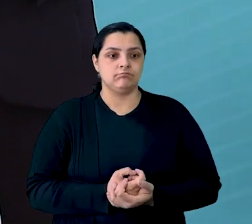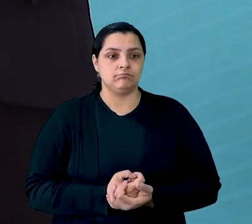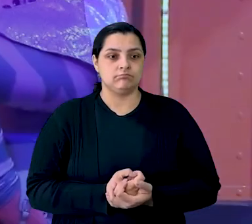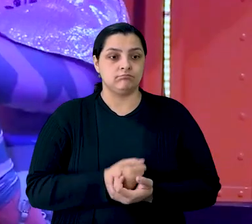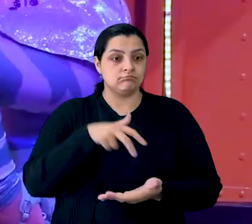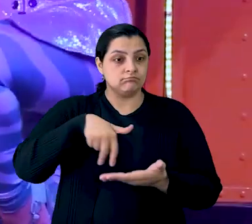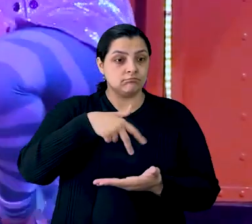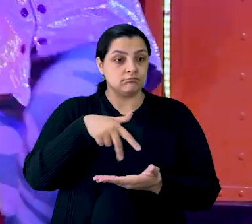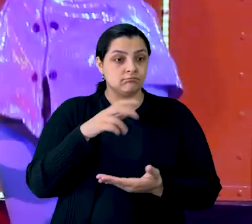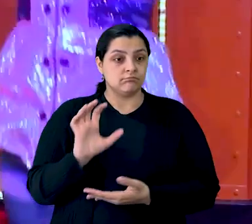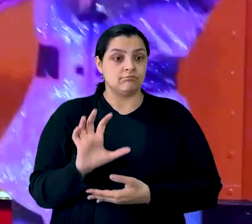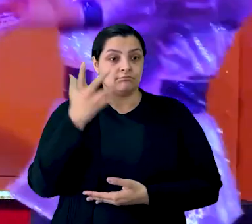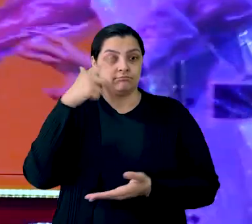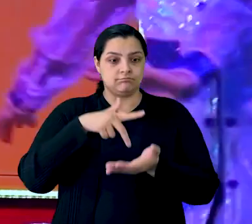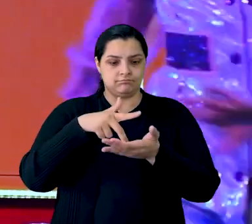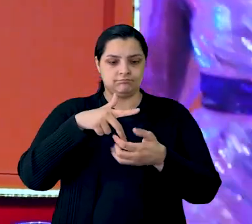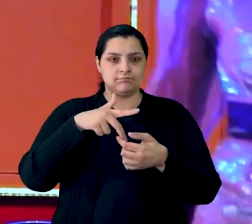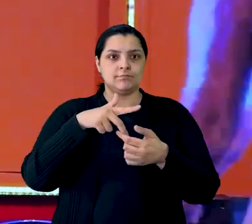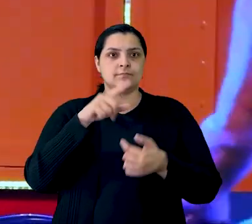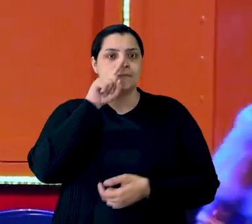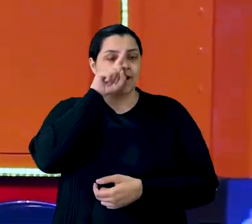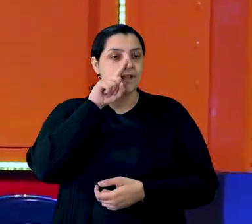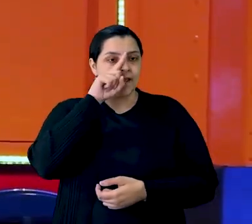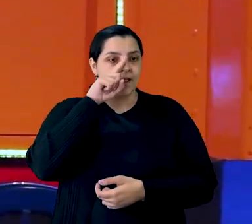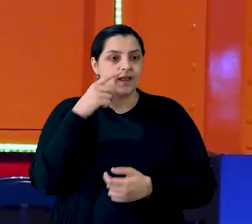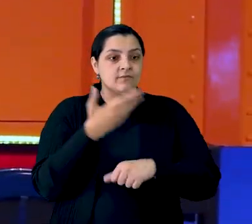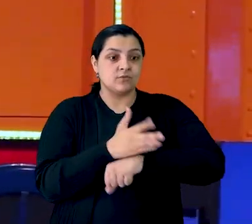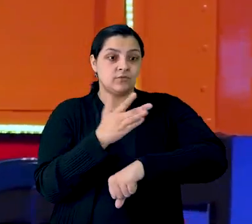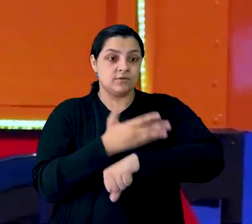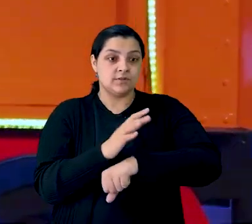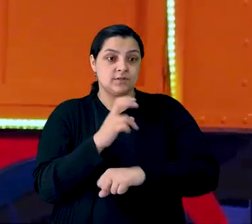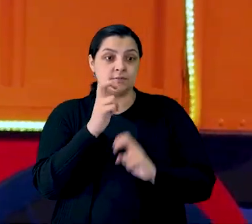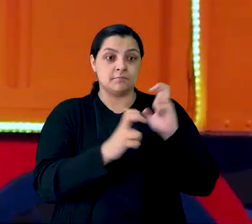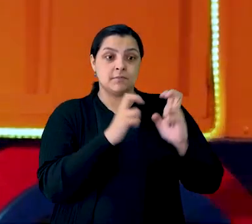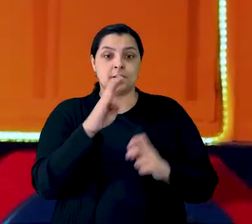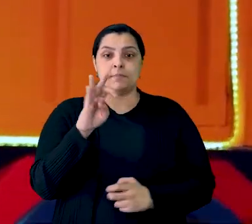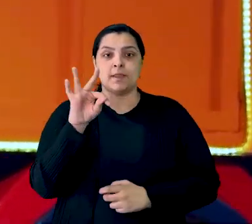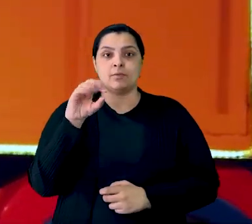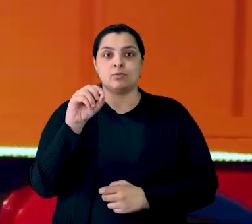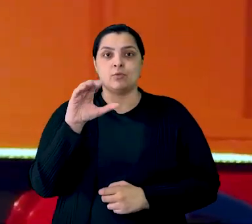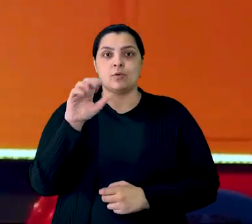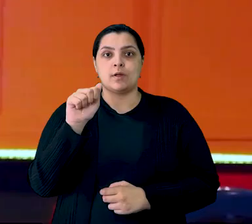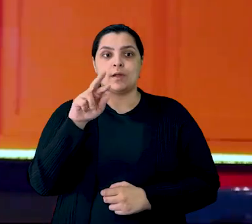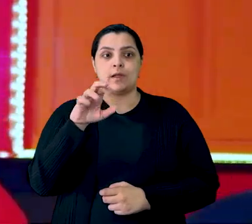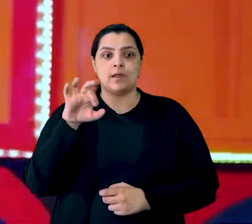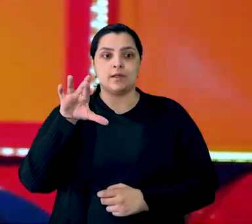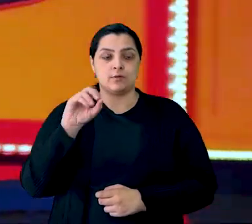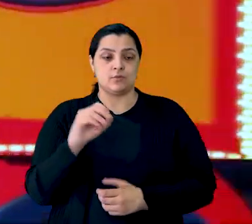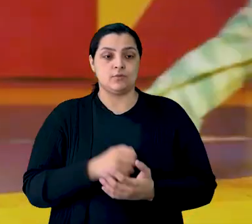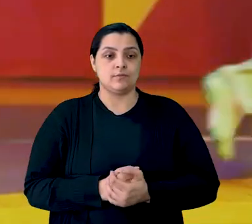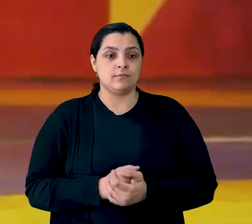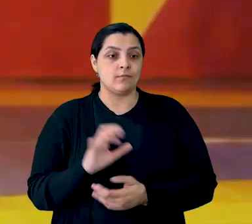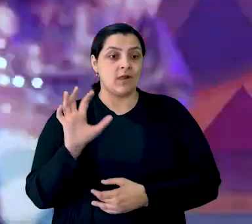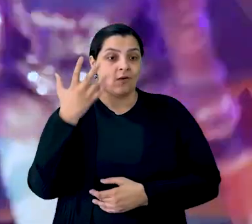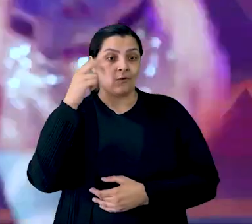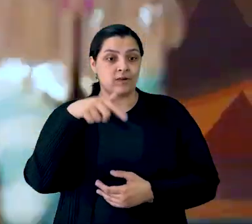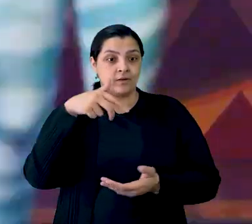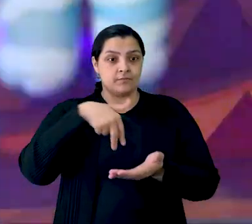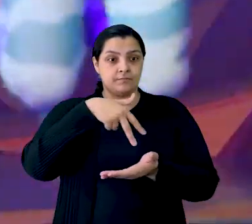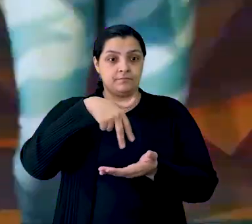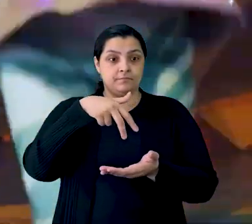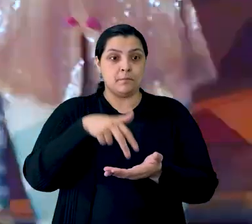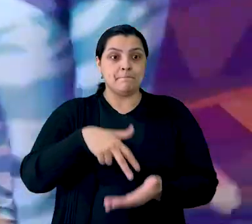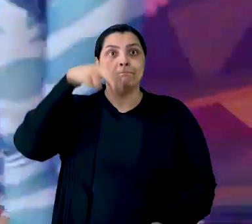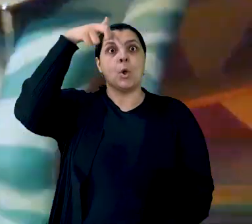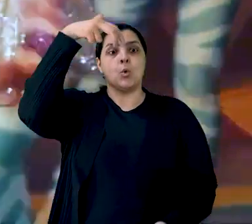atletas. A bailarina sofreu uma grave lesão no tornozelo durante um treino no Parque Beto Carreiro. O incidente aconteceu quando a